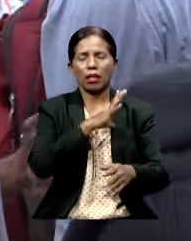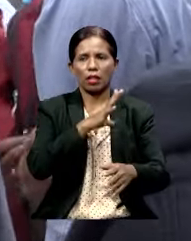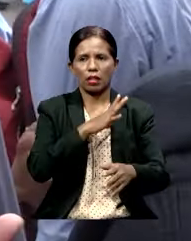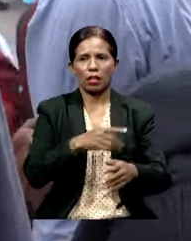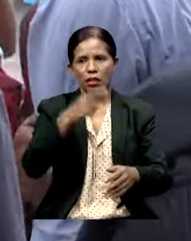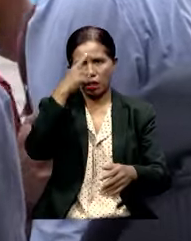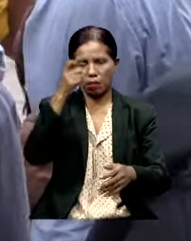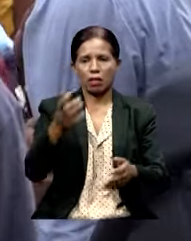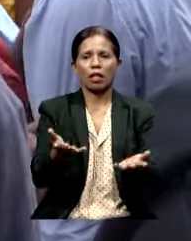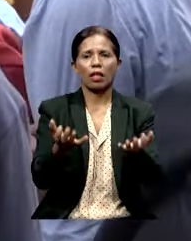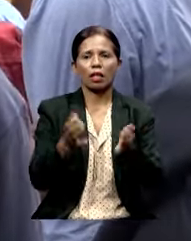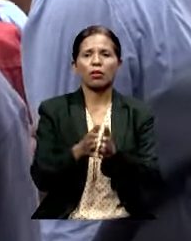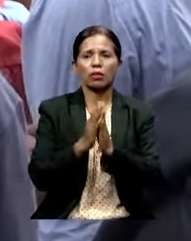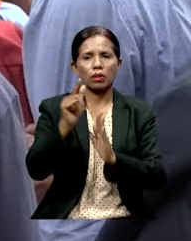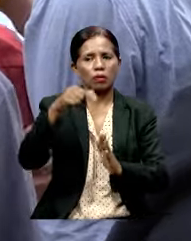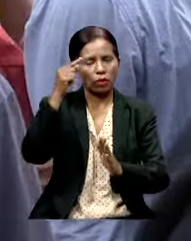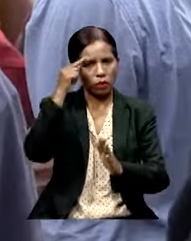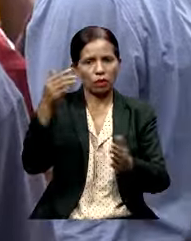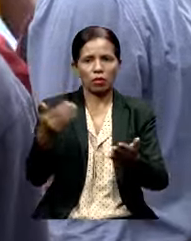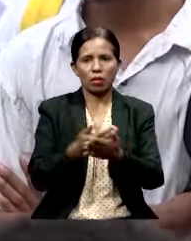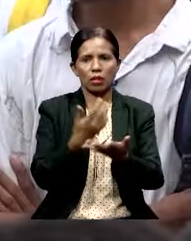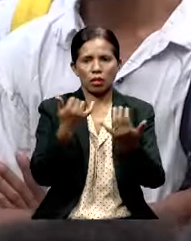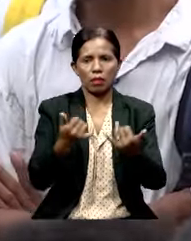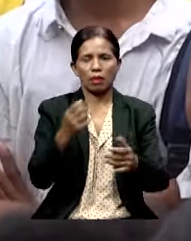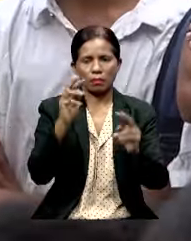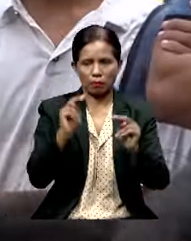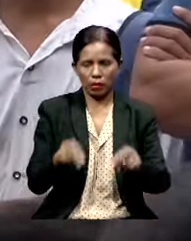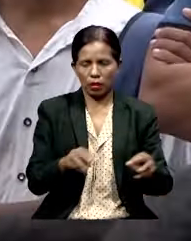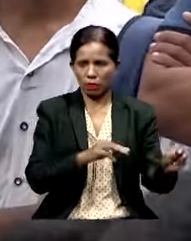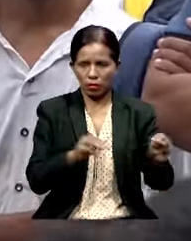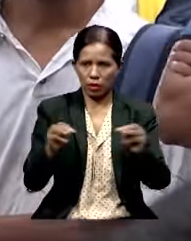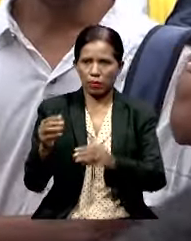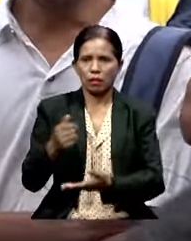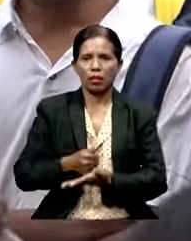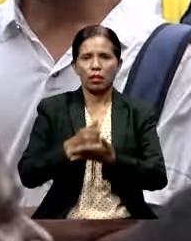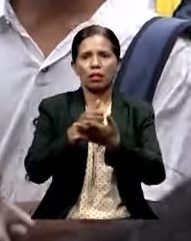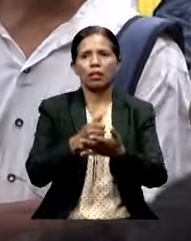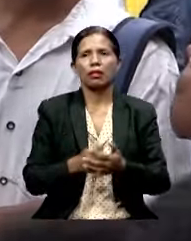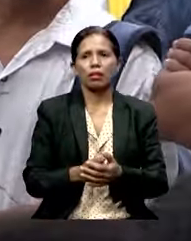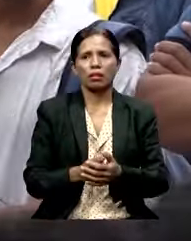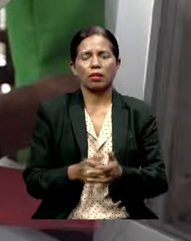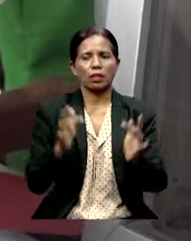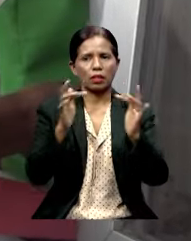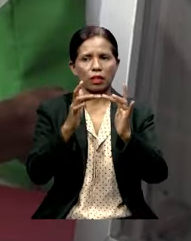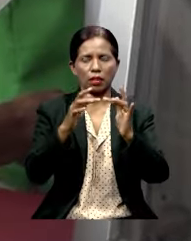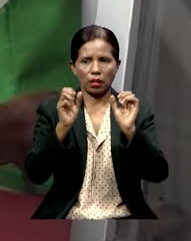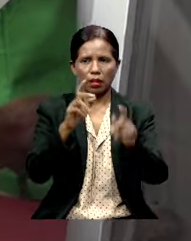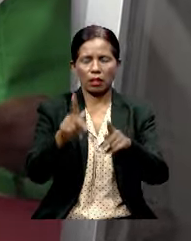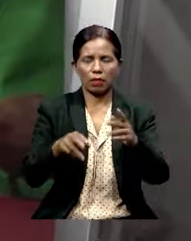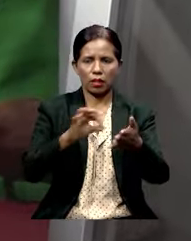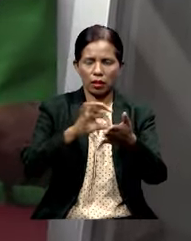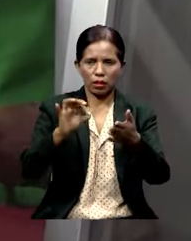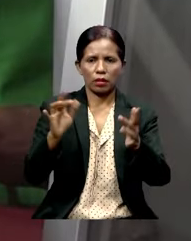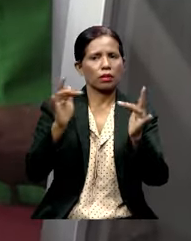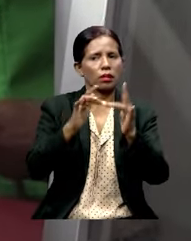dana mo kakar husu ba governo fong agora, bela kar halo budan sa bai atendimento no bela sistema online, aturnia bela ema registro online, outro